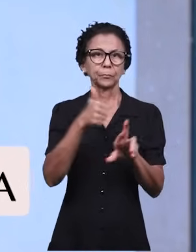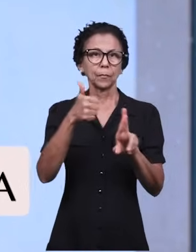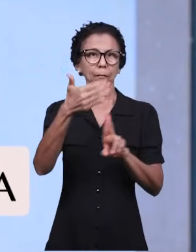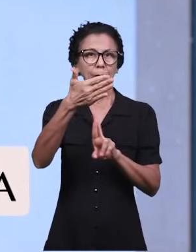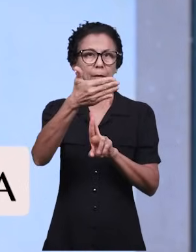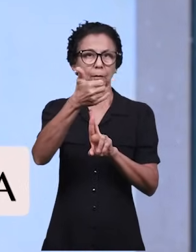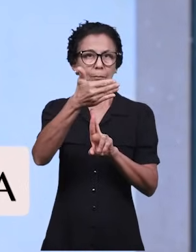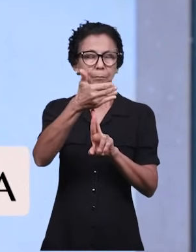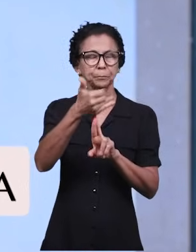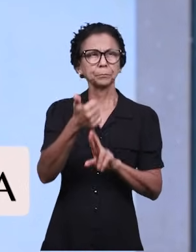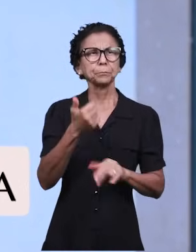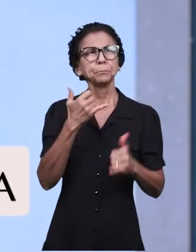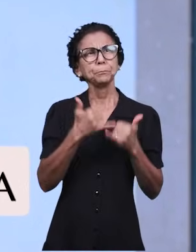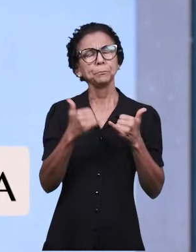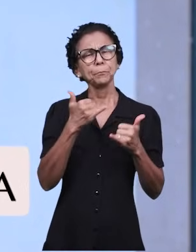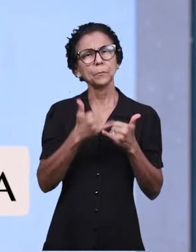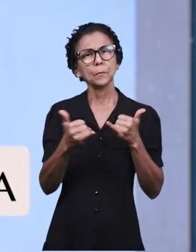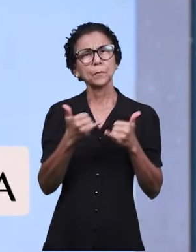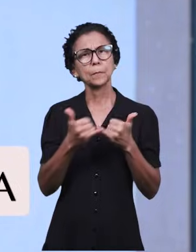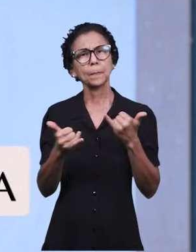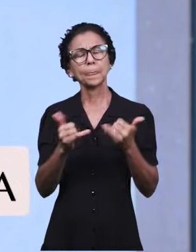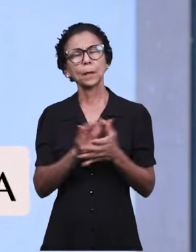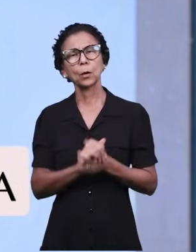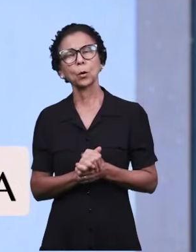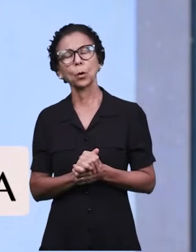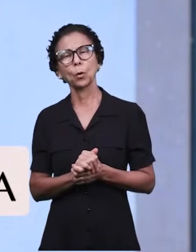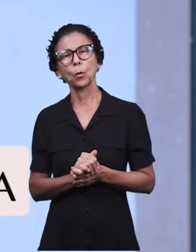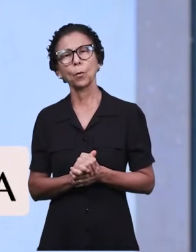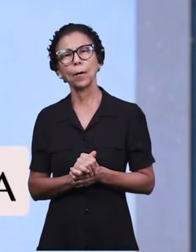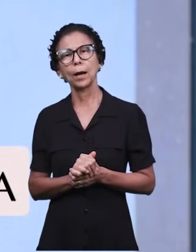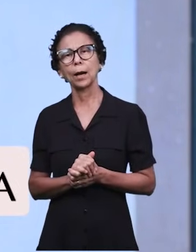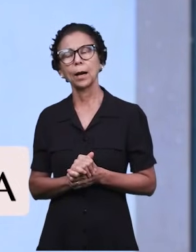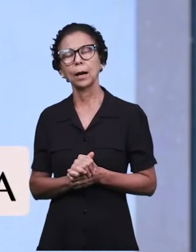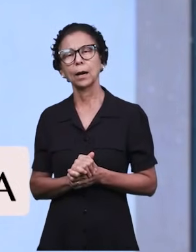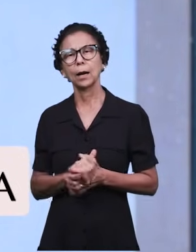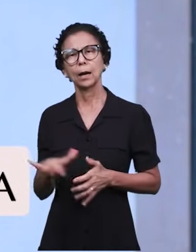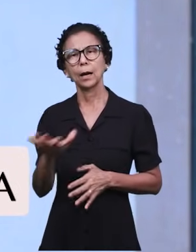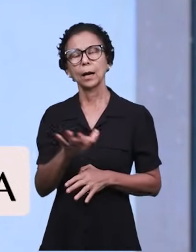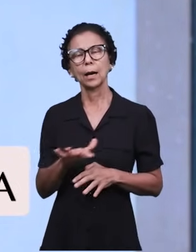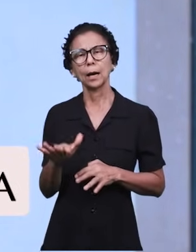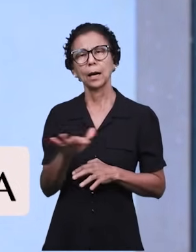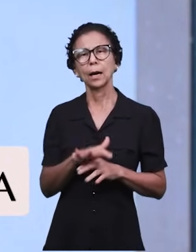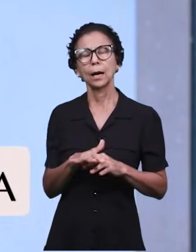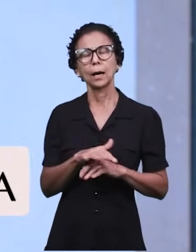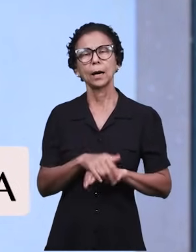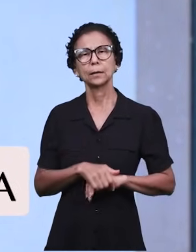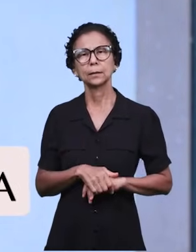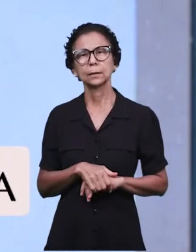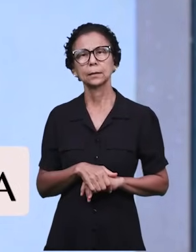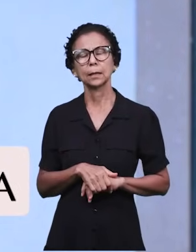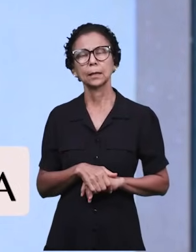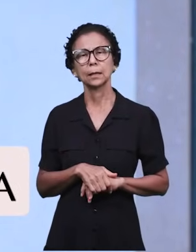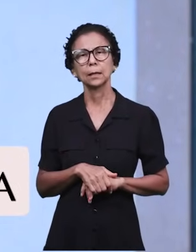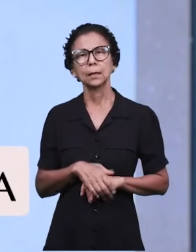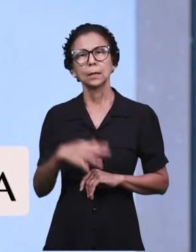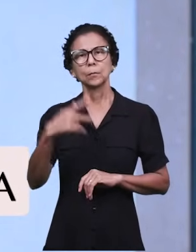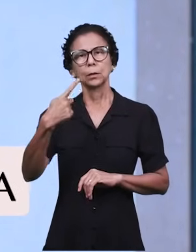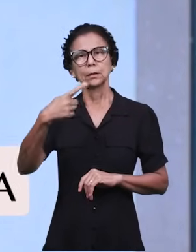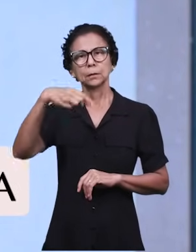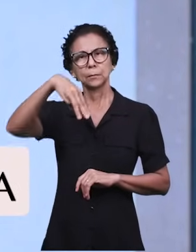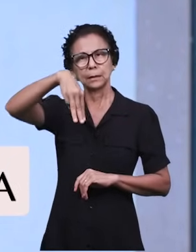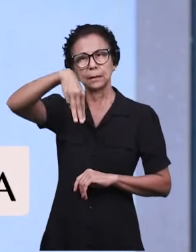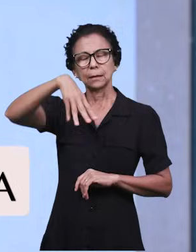carreira militar, por exemplo. Nós começamos como terceiro secretário, a